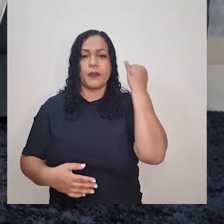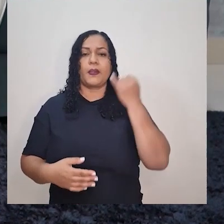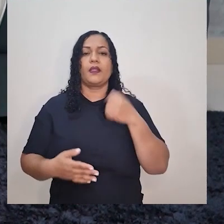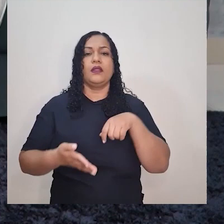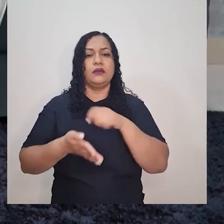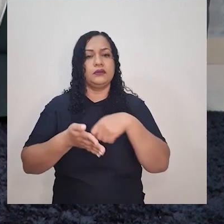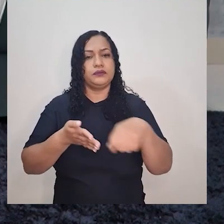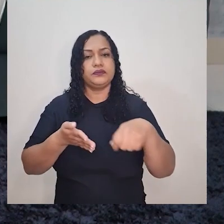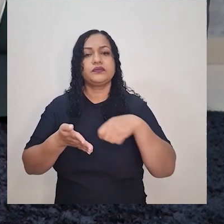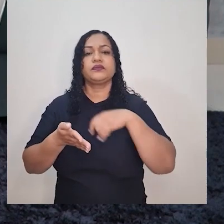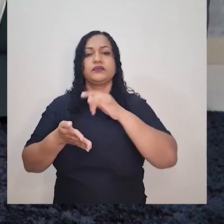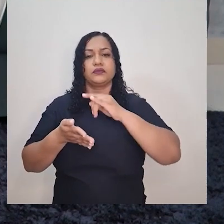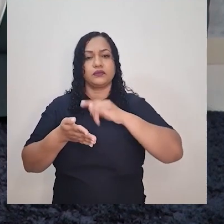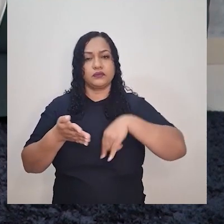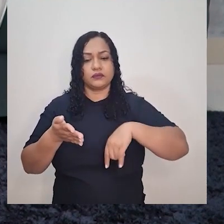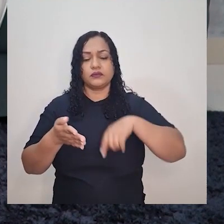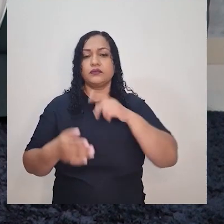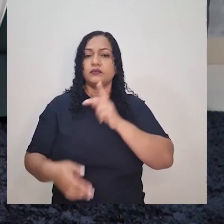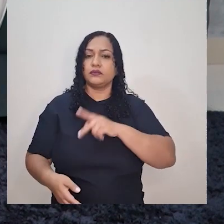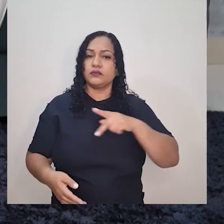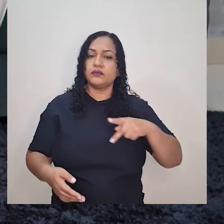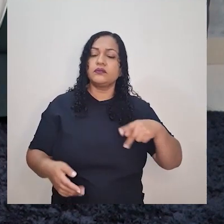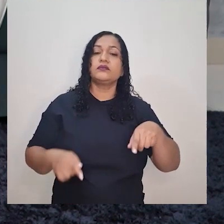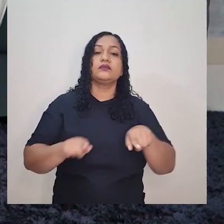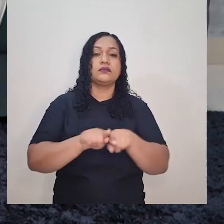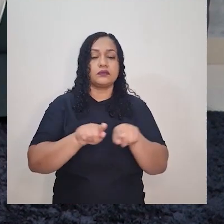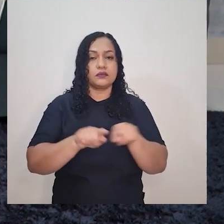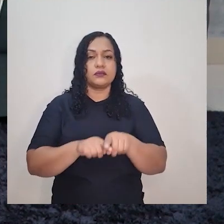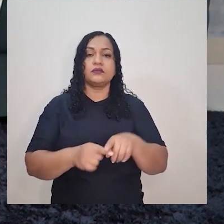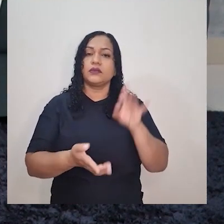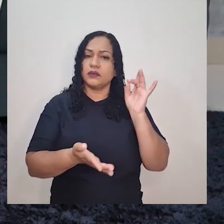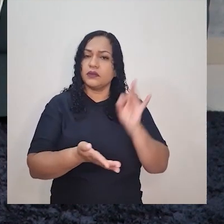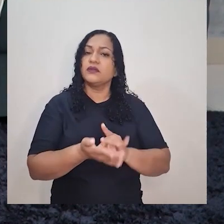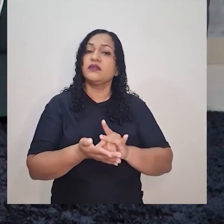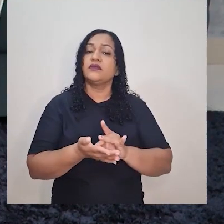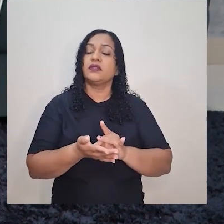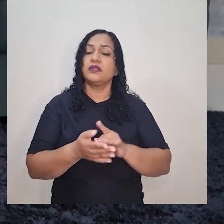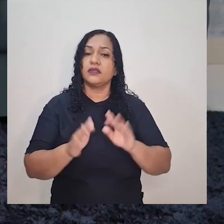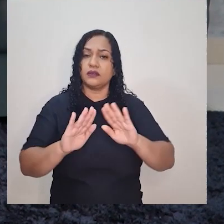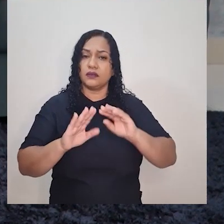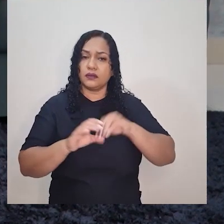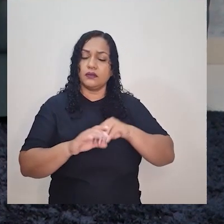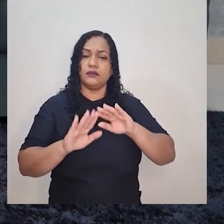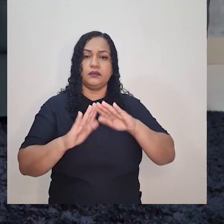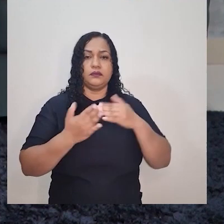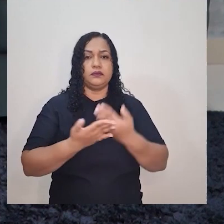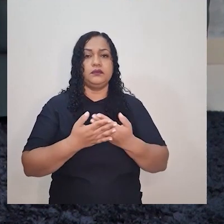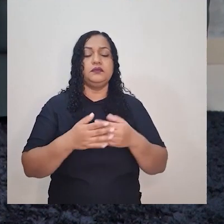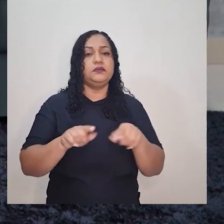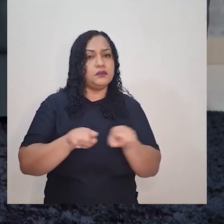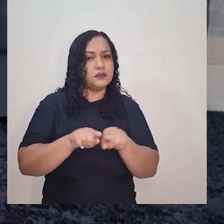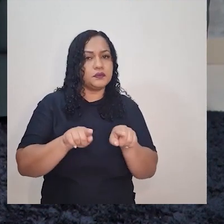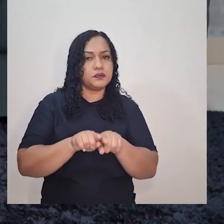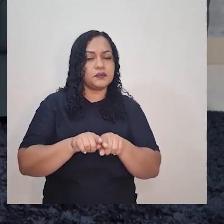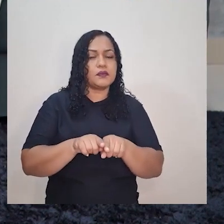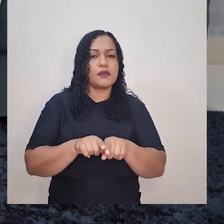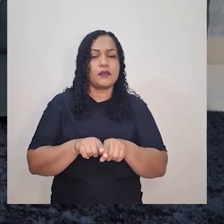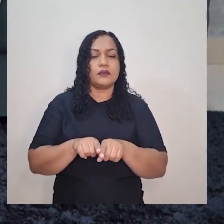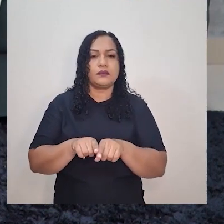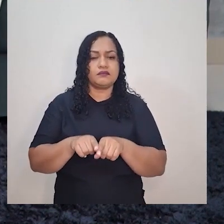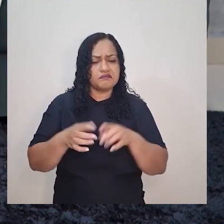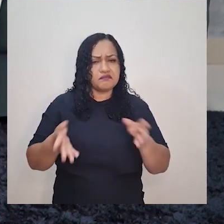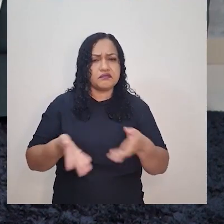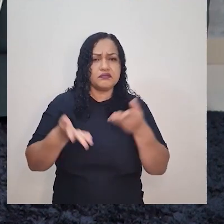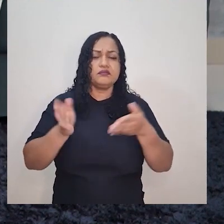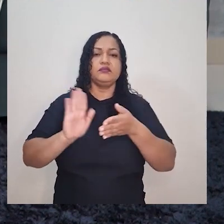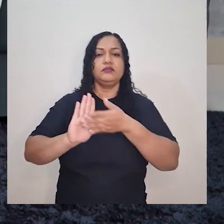projeto político-pedagógico, na execução do projeto político-pedagógico e também de levar essa proposta, né, a